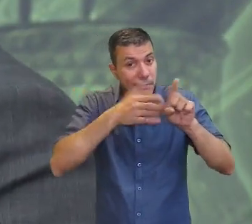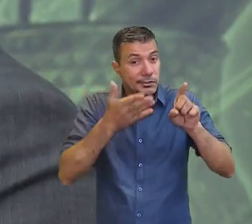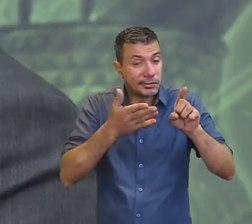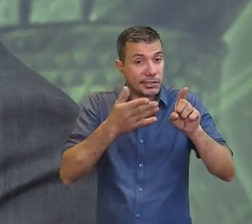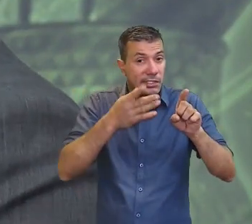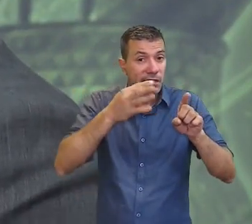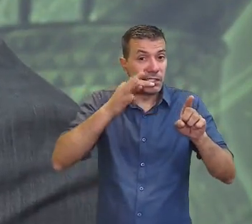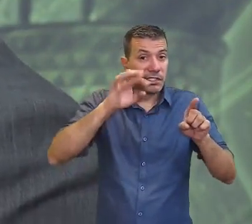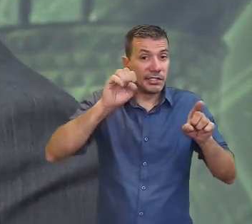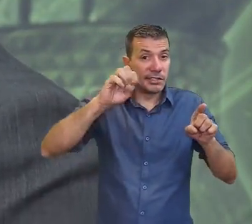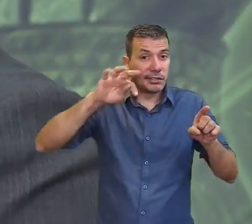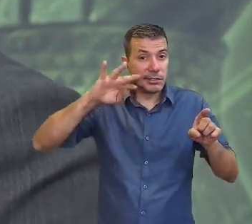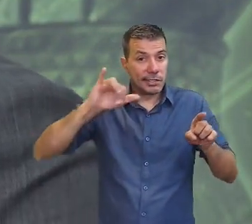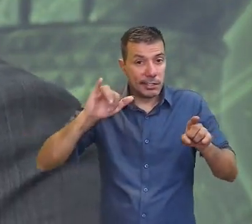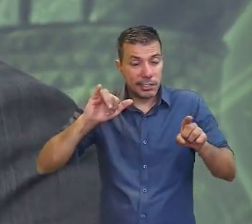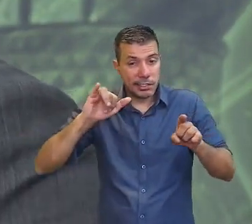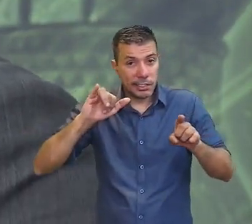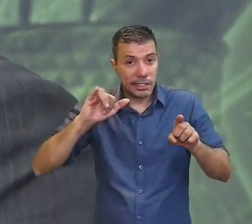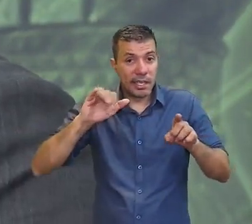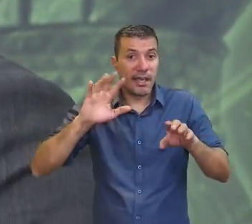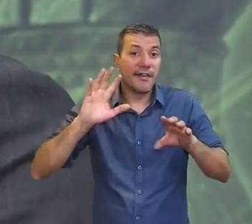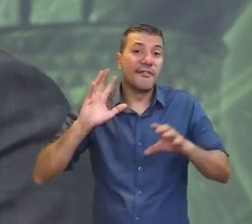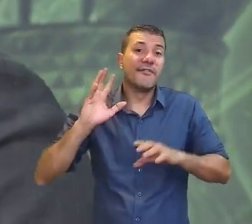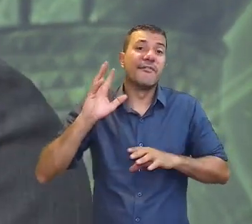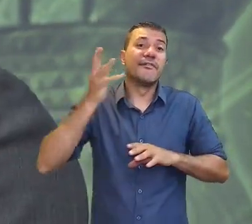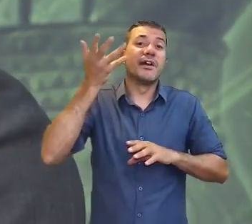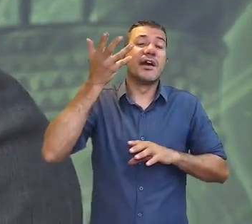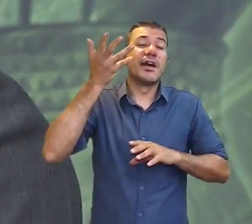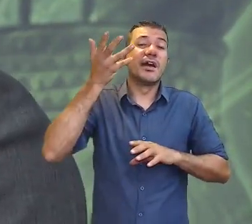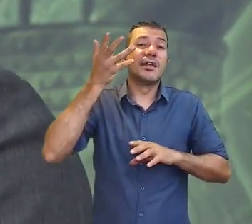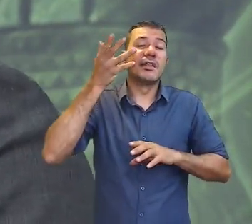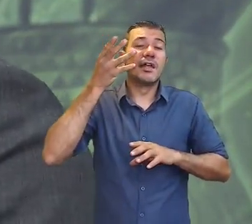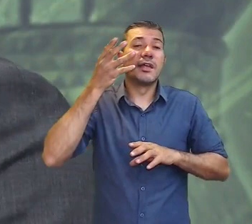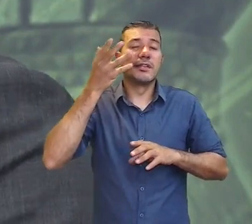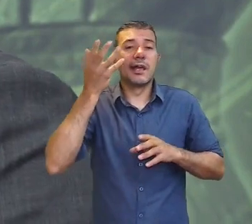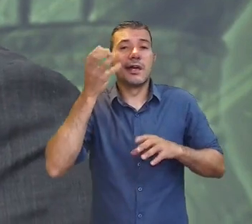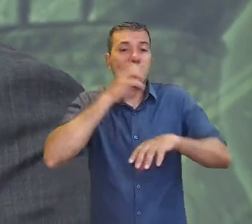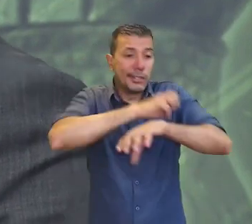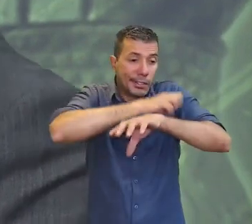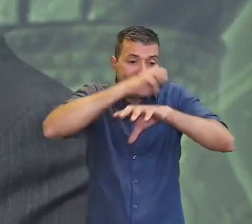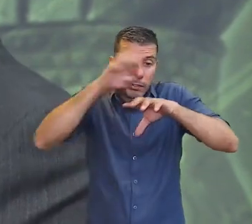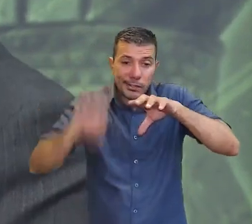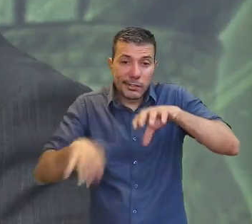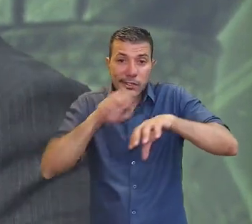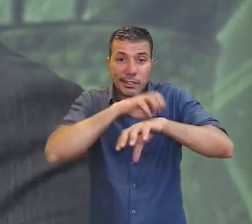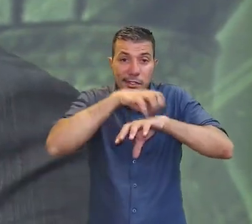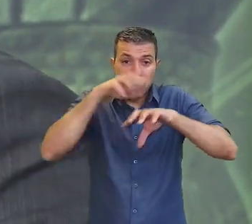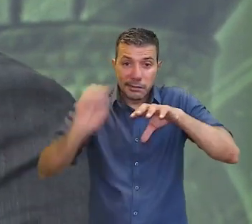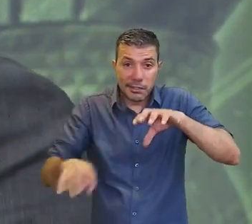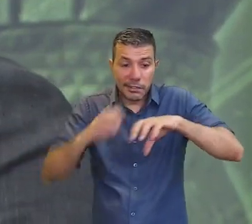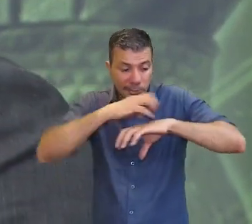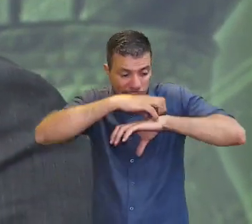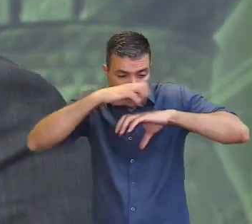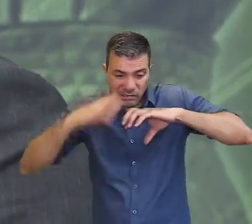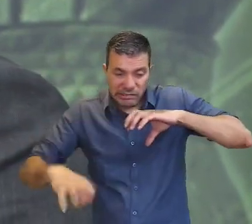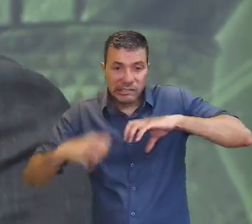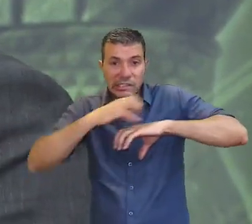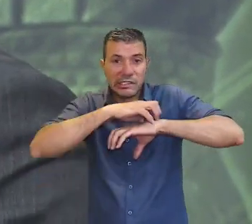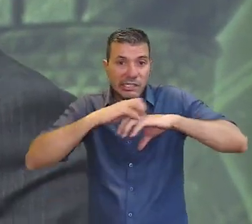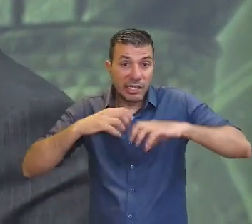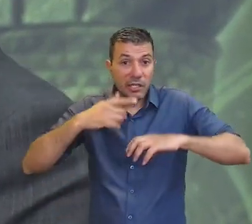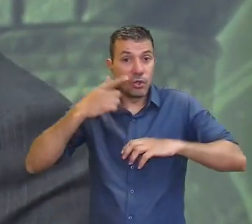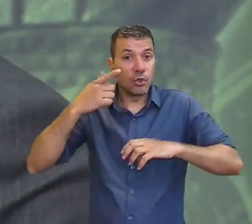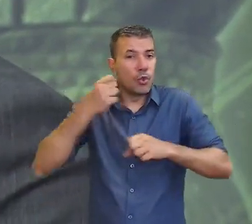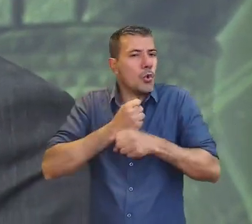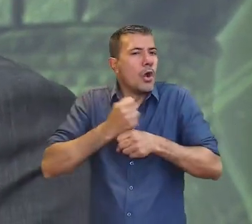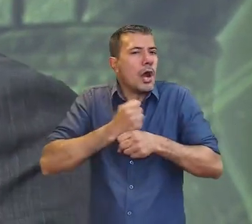e acontecia a festa da expiação. Ou seja, durante todo o ano, o pecador ia